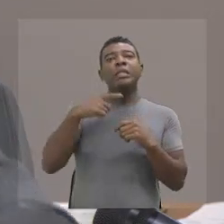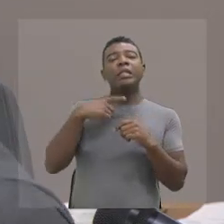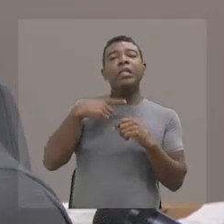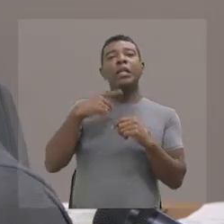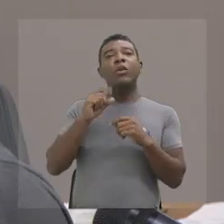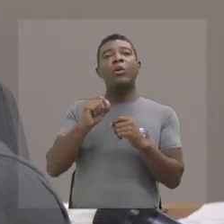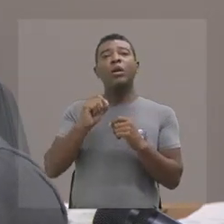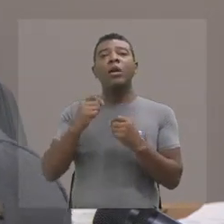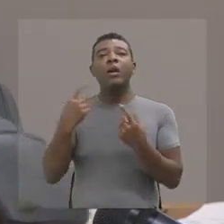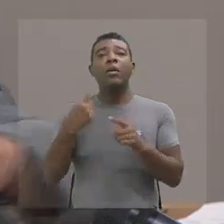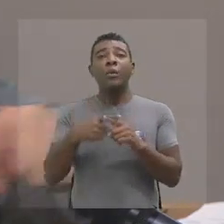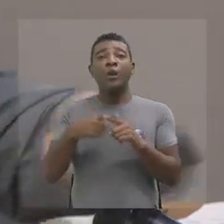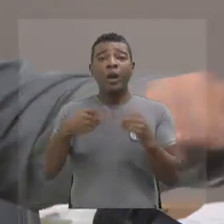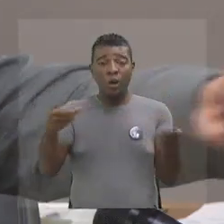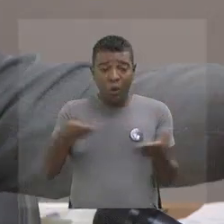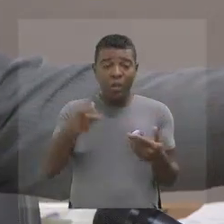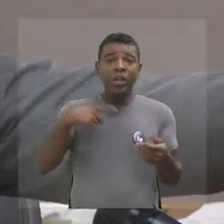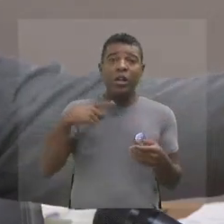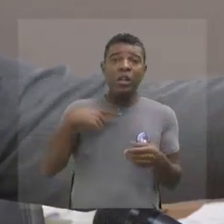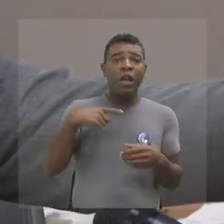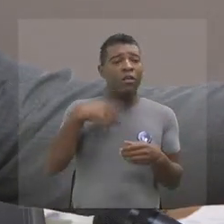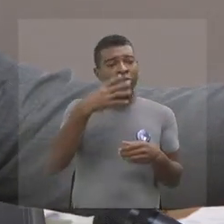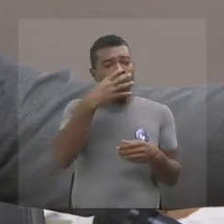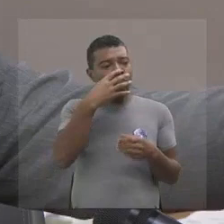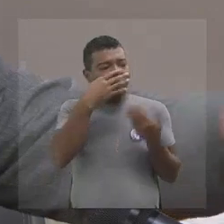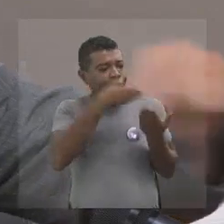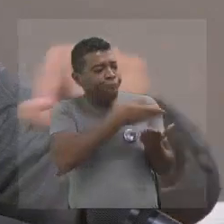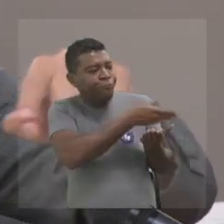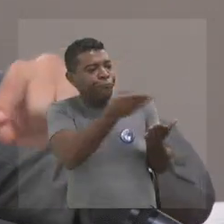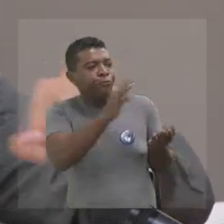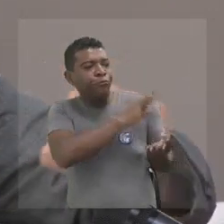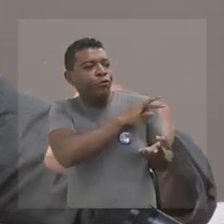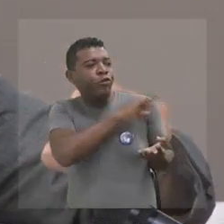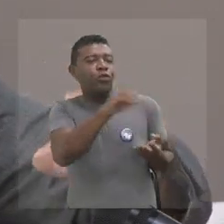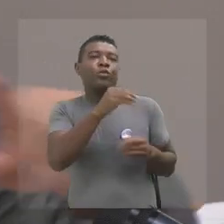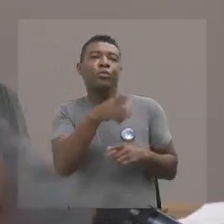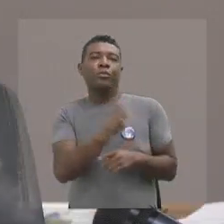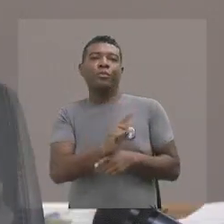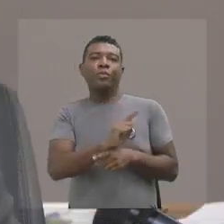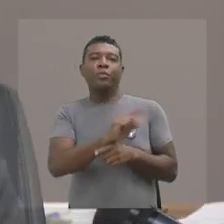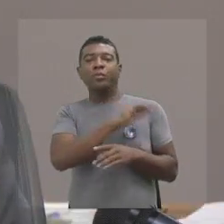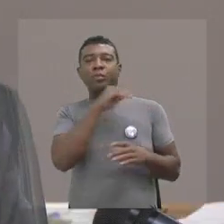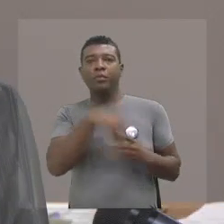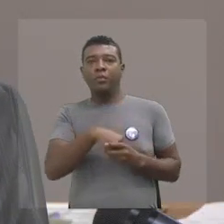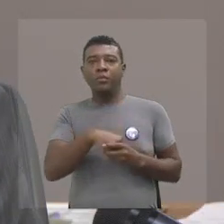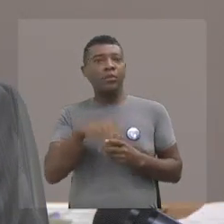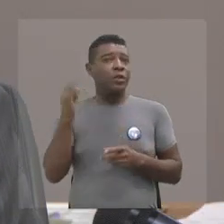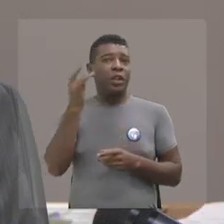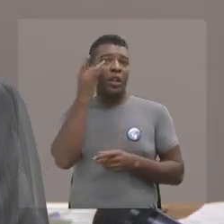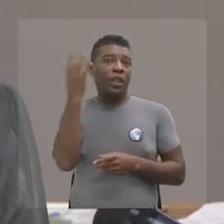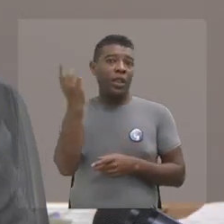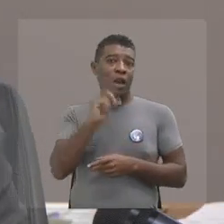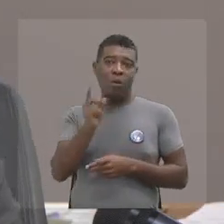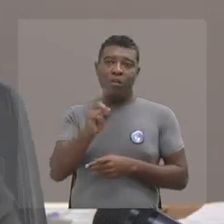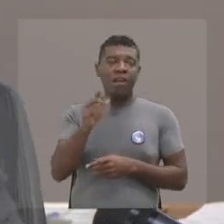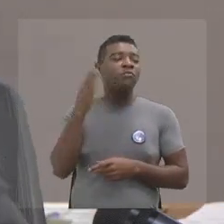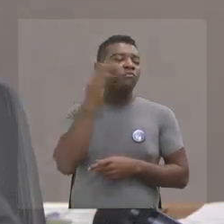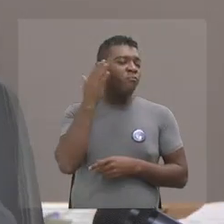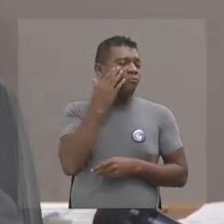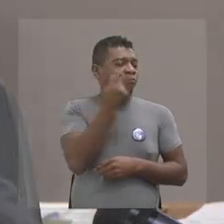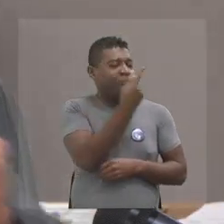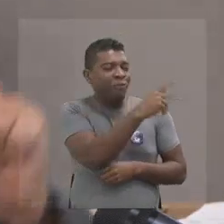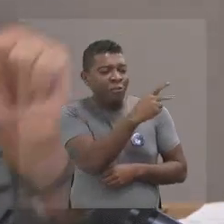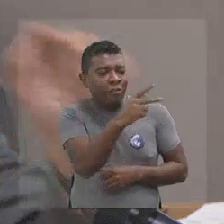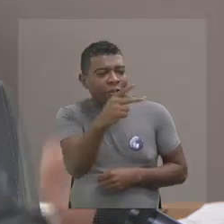tenho admiração por todos esses gestores que estão aqui eu sei o que passa não é fácil não é fácil